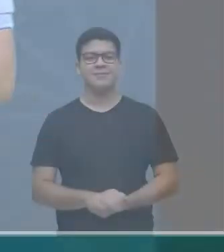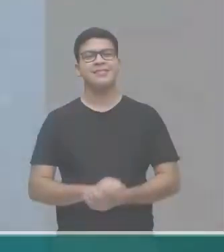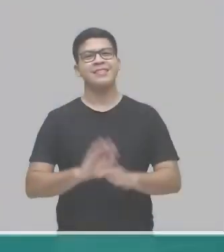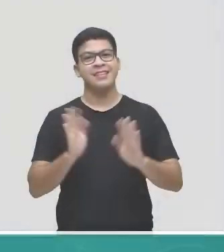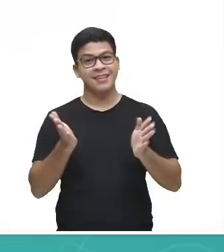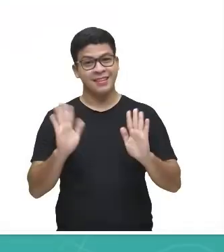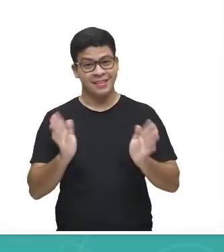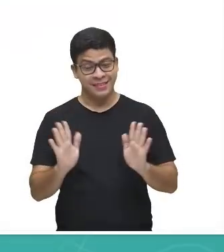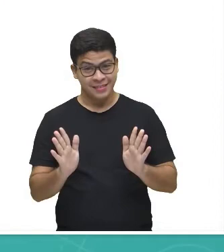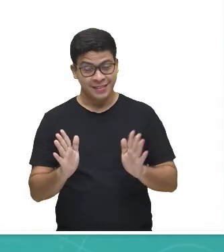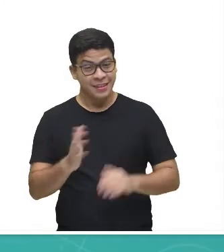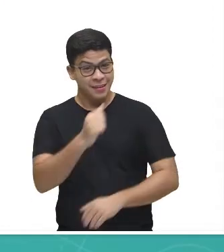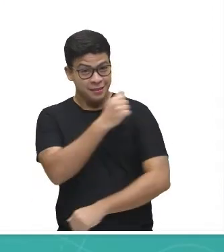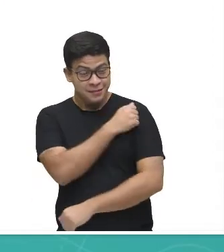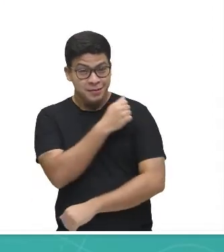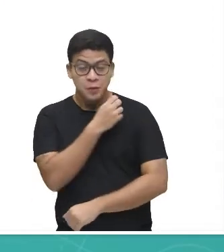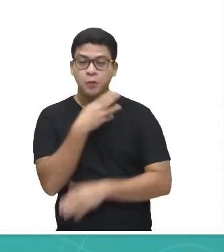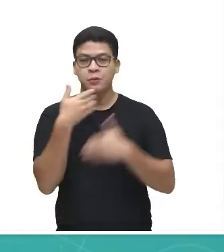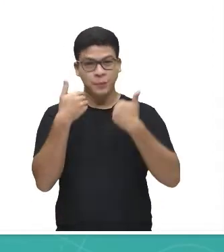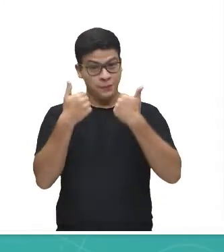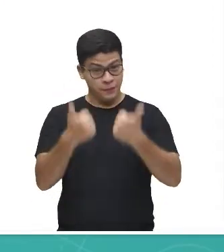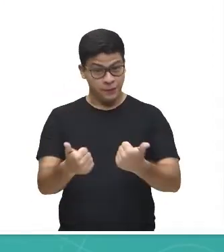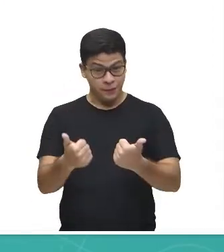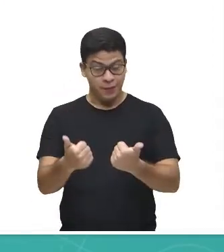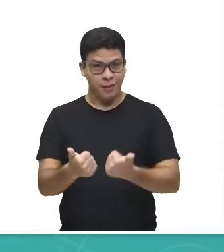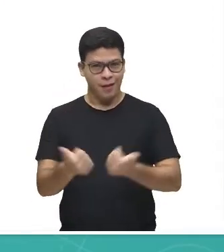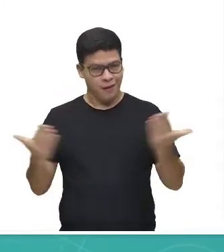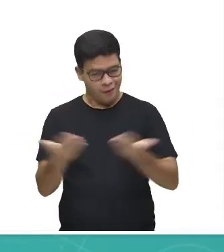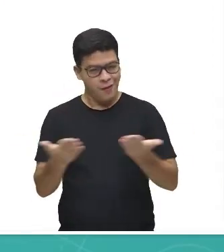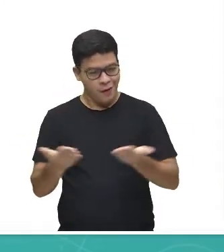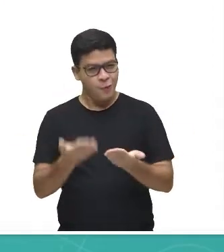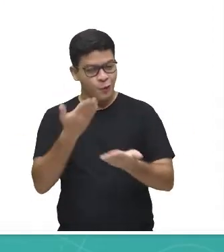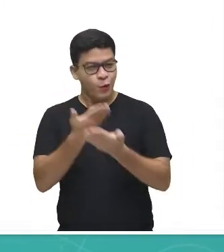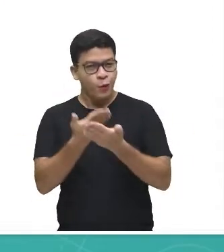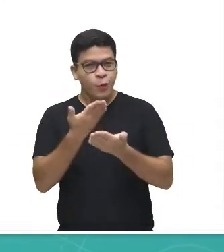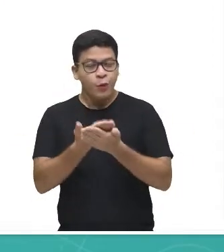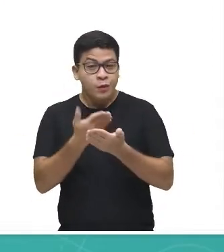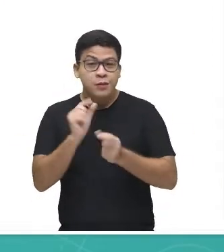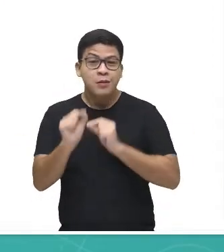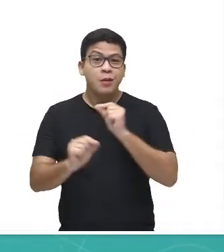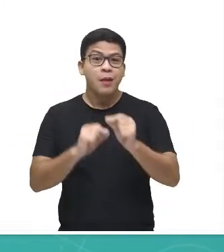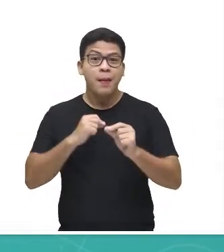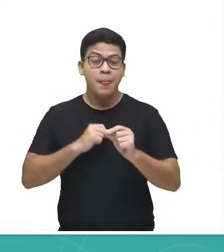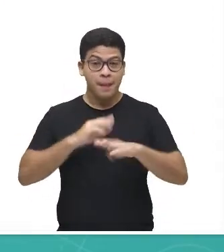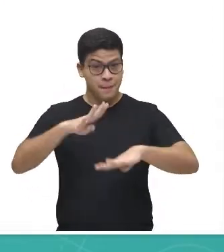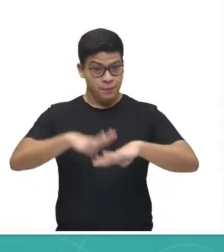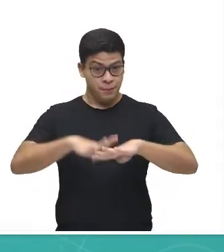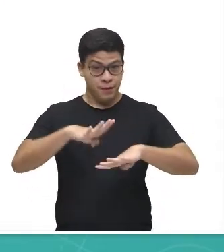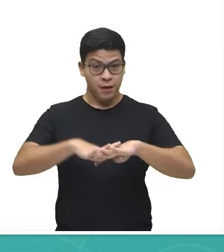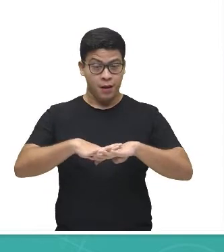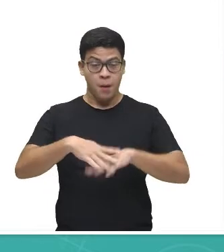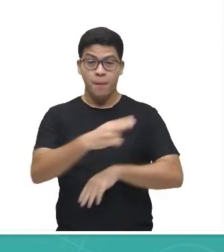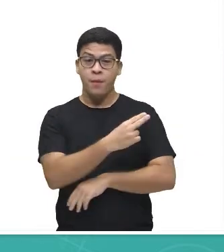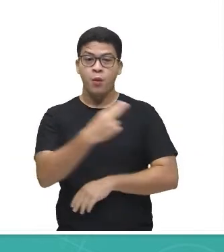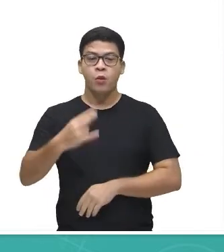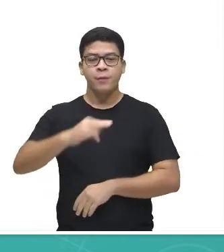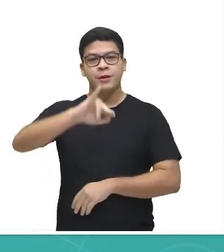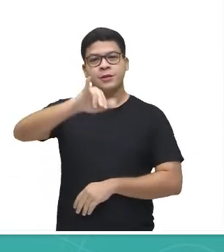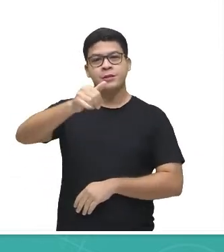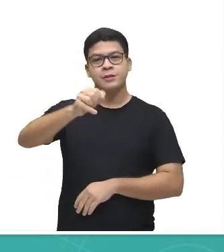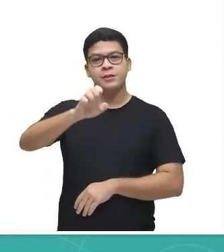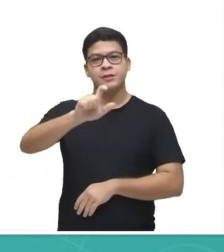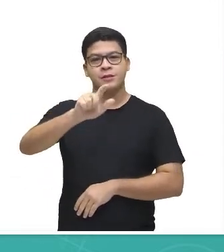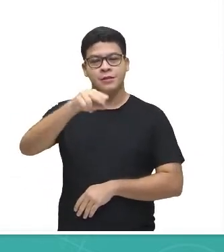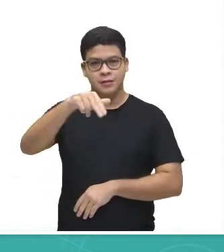Olá, alunos, tudo bem? Vamos estudar matemática agora. Aqui quem vos fala é o professor Jean Nobre e nós